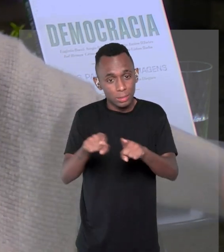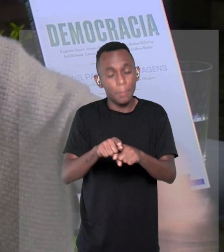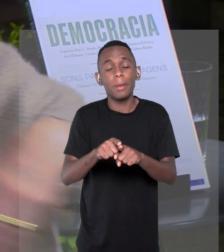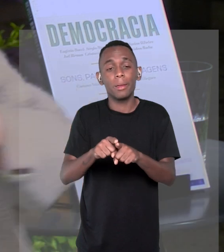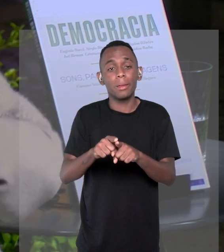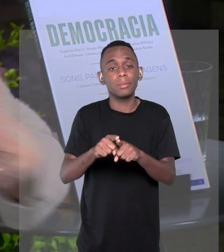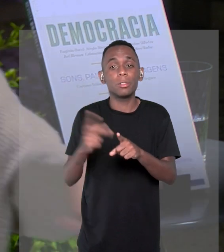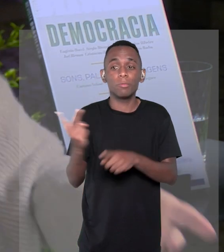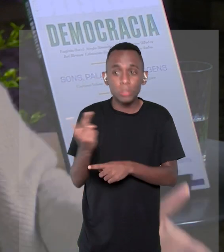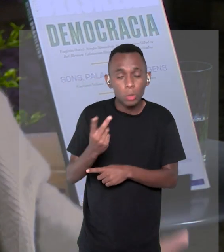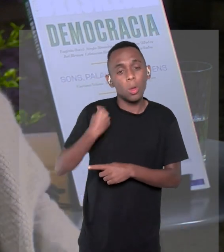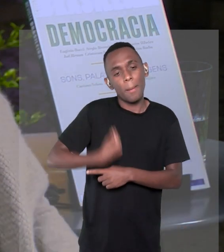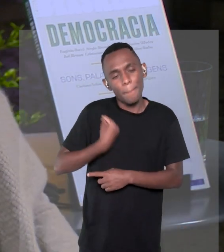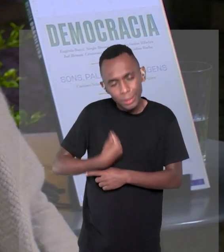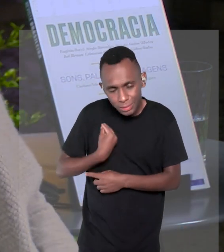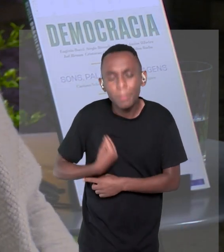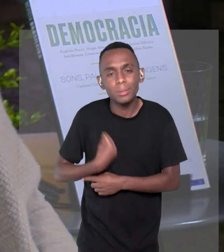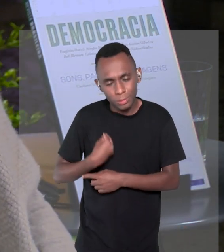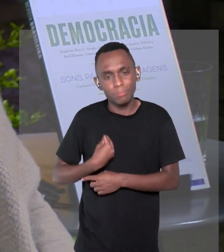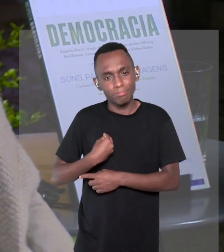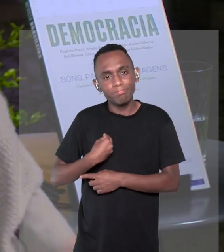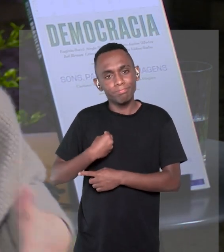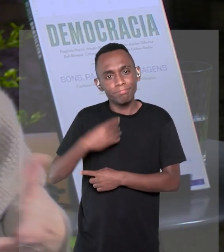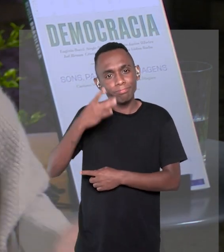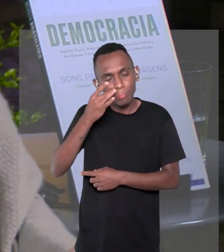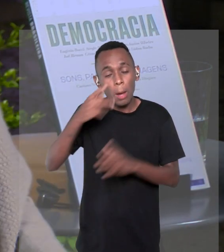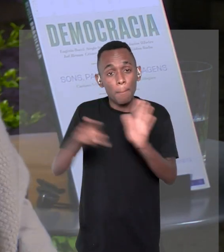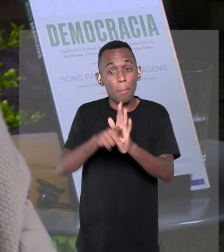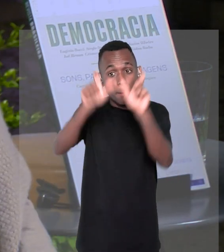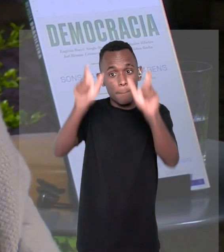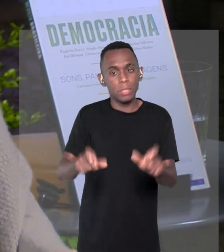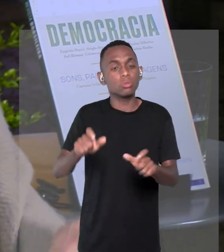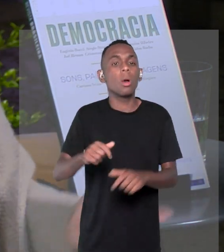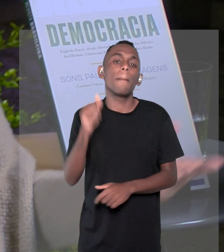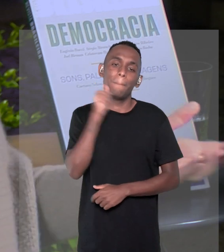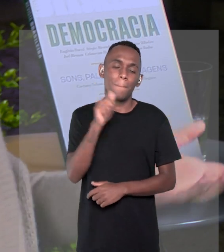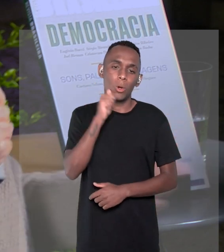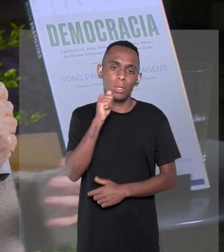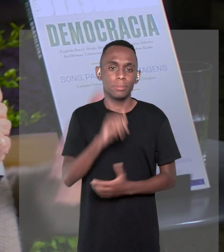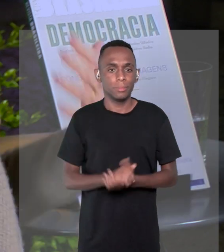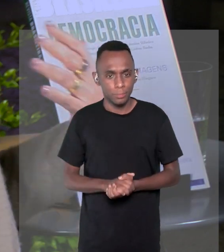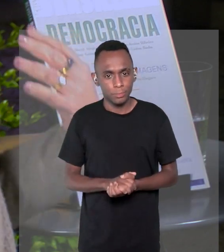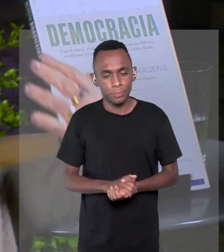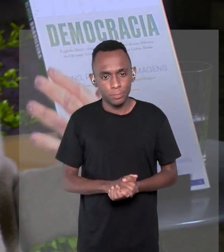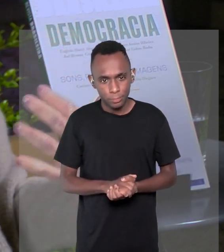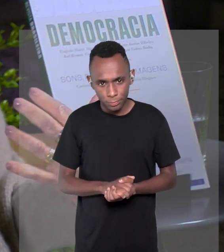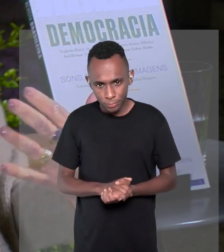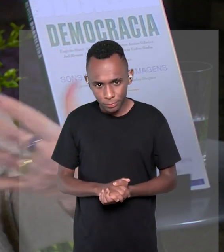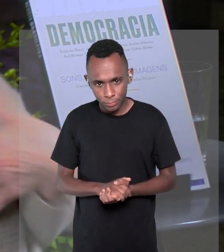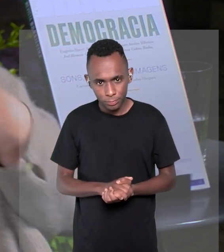vocês em volta de mim nessa noite foi uma grande alegria e foi uma honra para a Revista